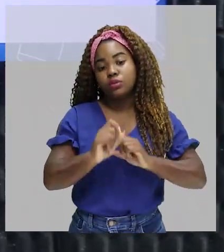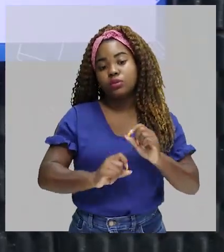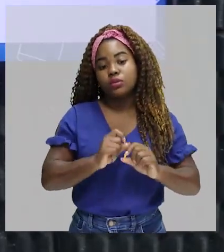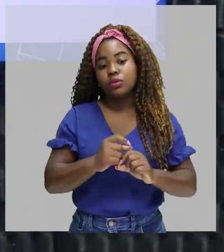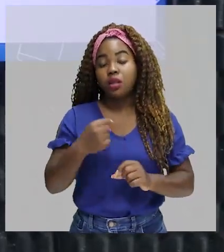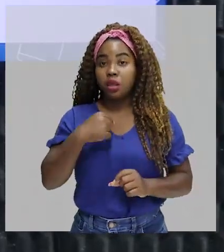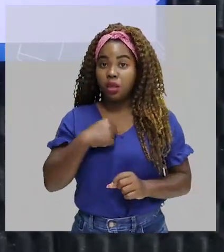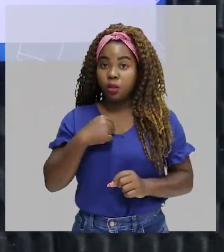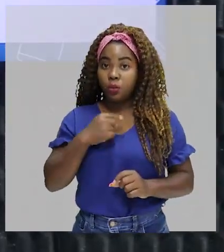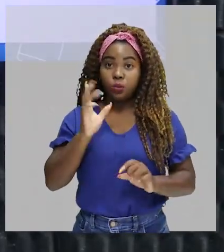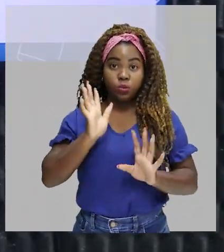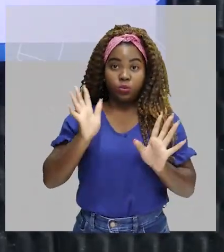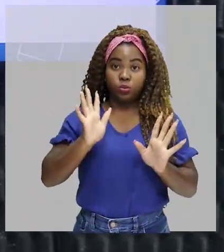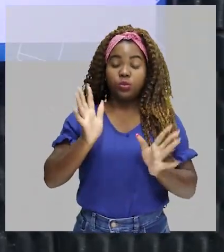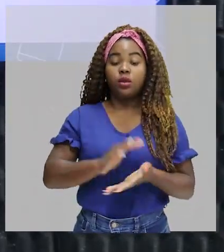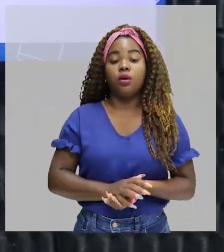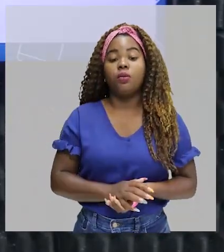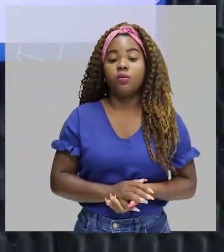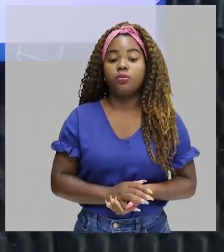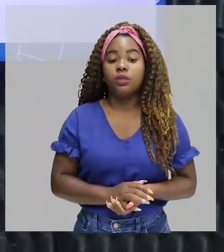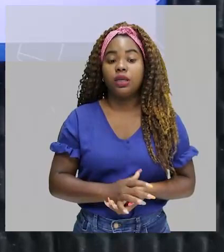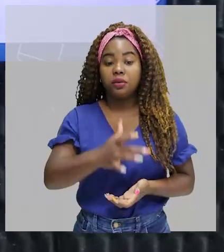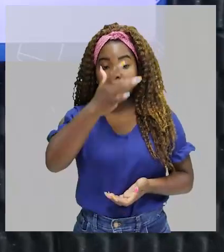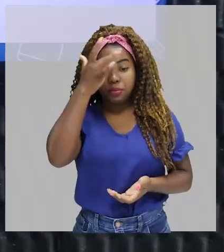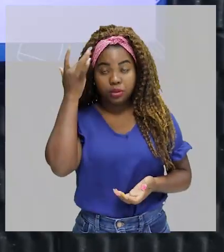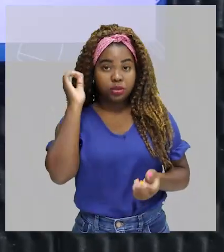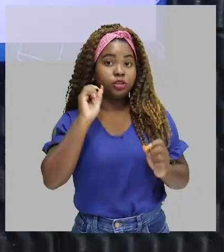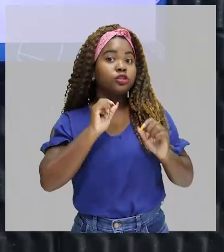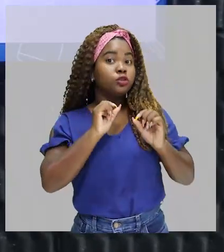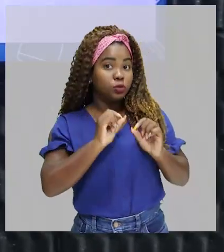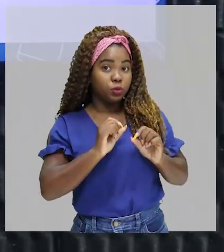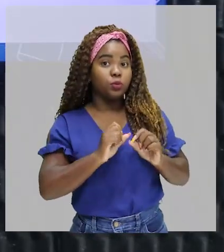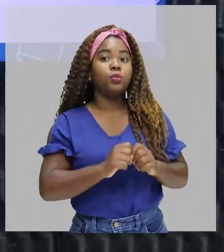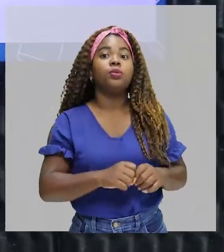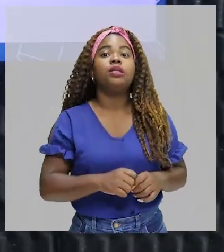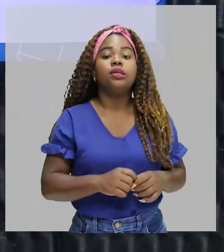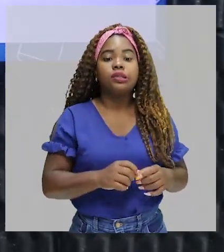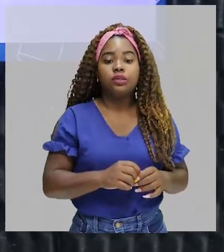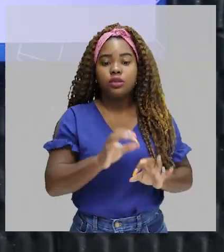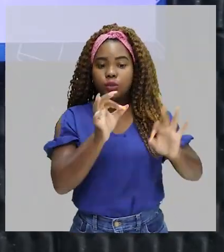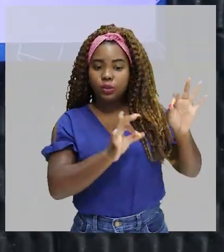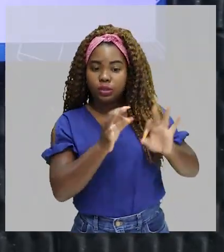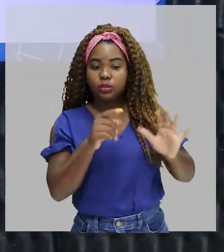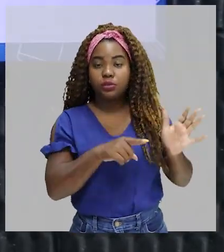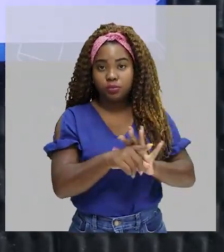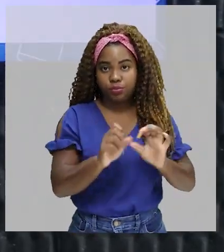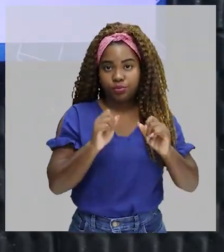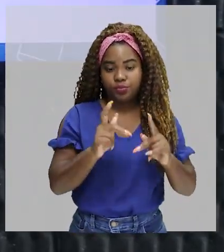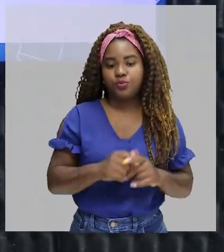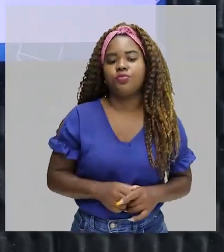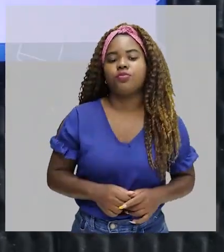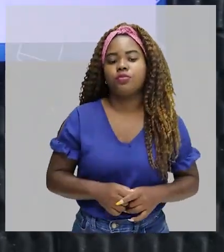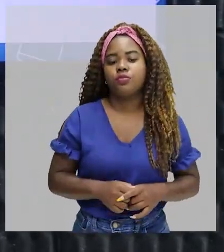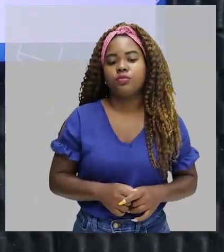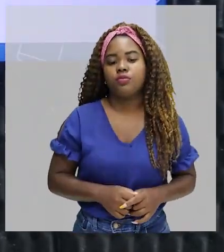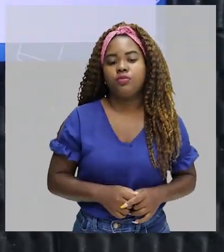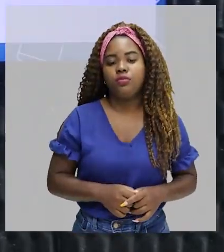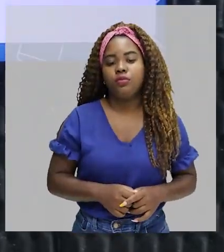eu não, o autor, tá? Essa questão não é minha, eu muito saliente, mas não. Essa questão aqui, o autor, ele solicita que